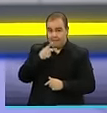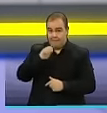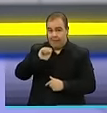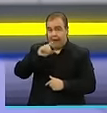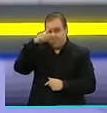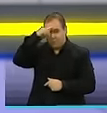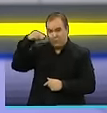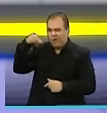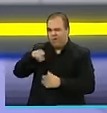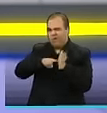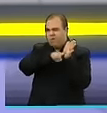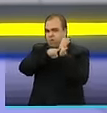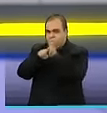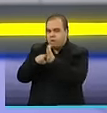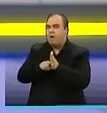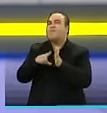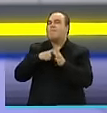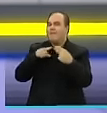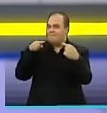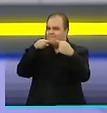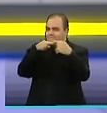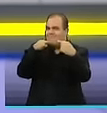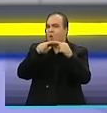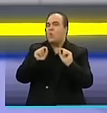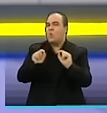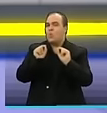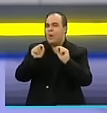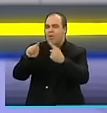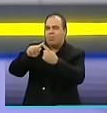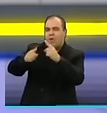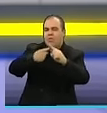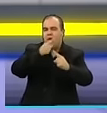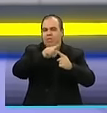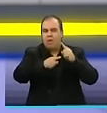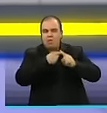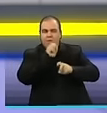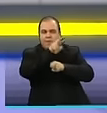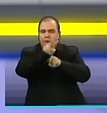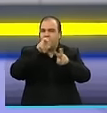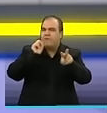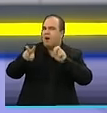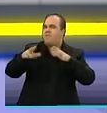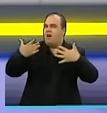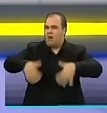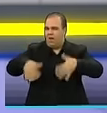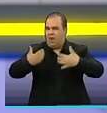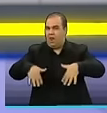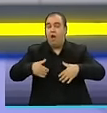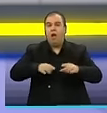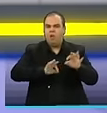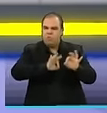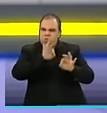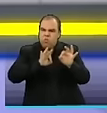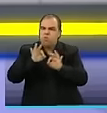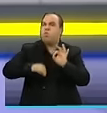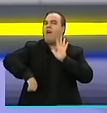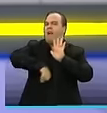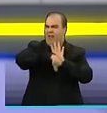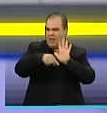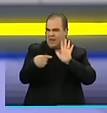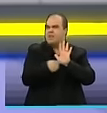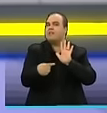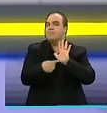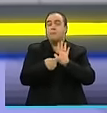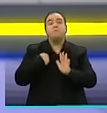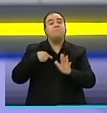investigado, tem tudo a ver com essas inúmeras conexões que a gente vem vendo em torno dele do crime organizado. A grande pergunta